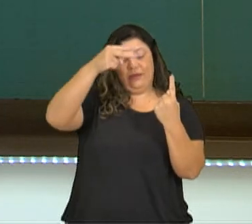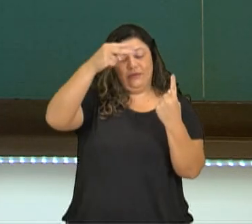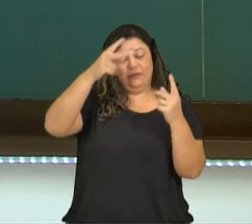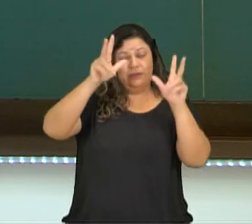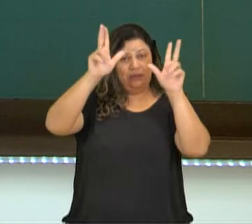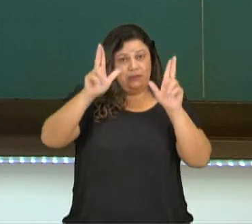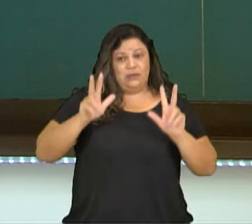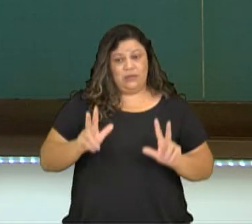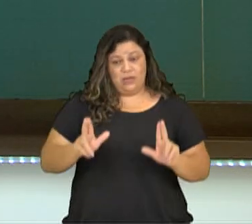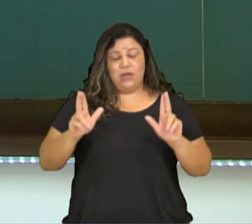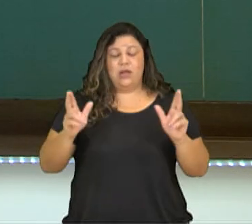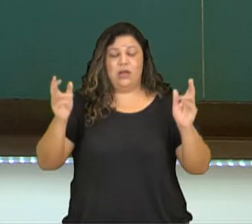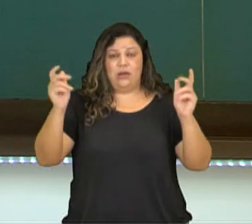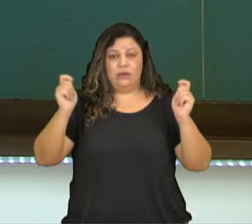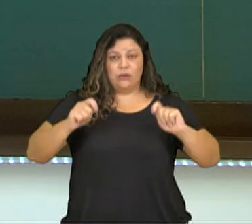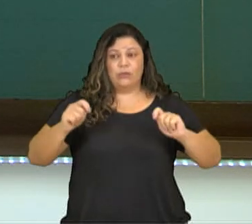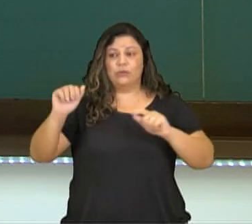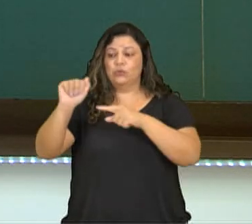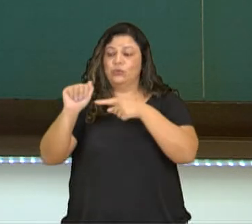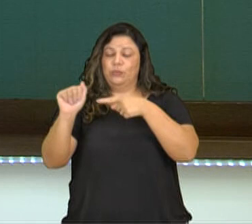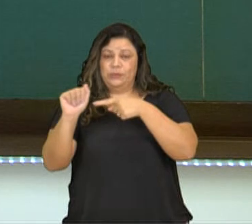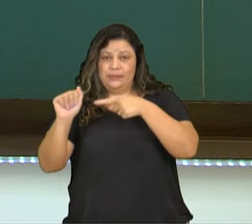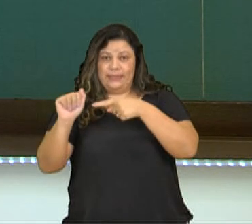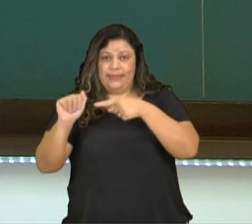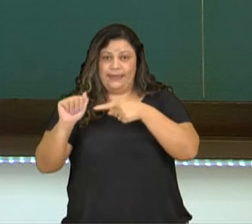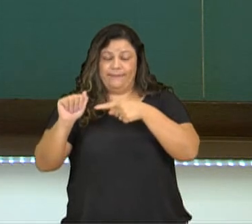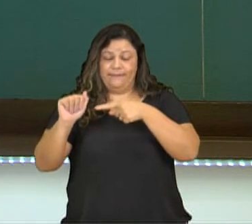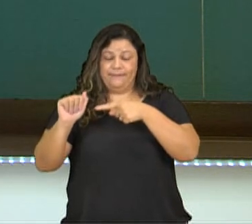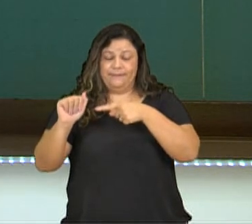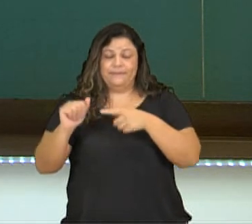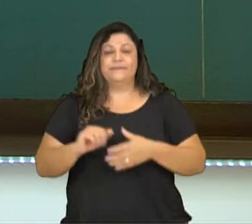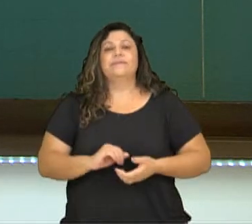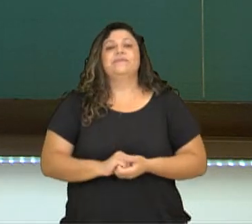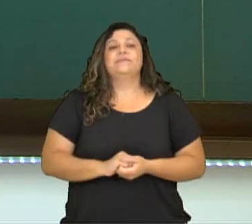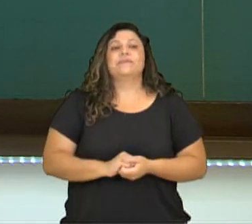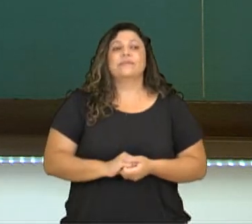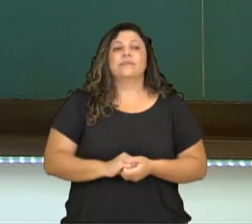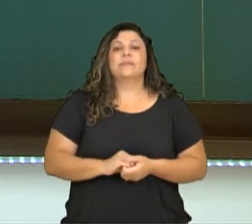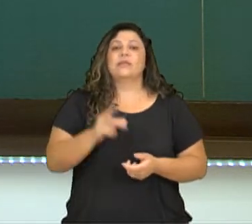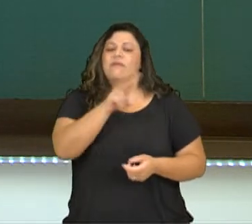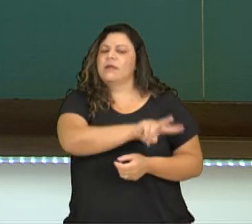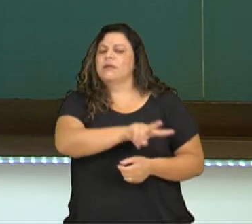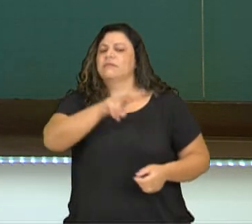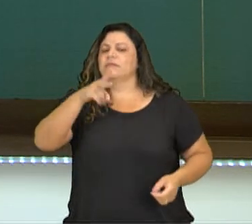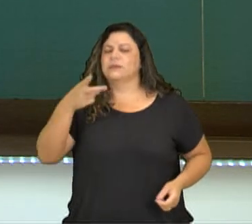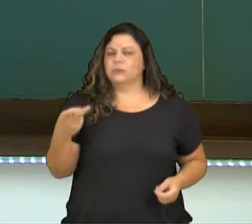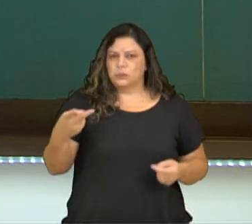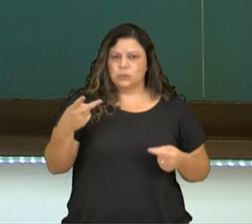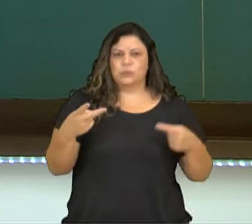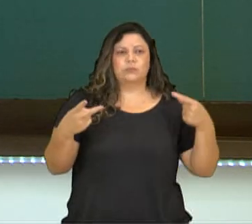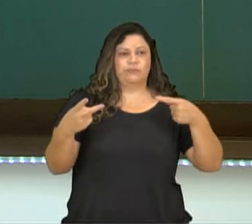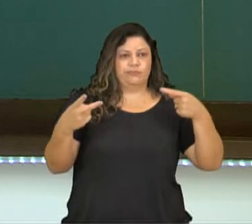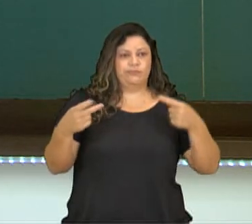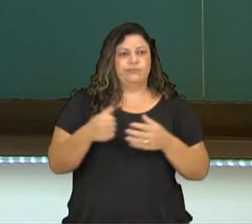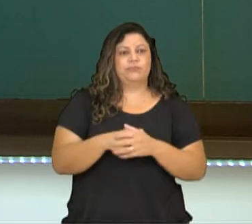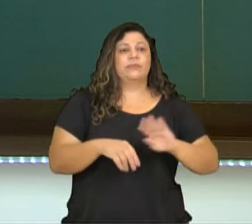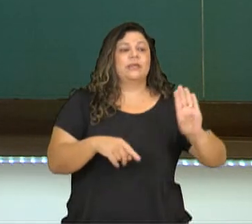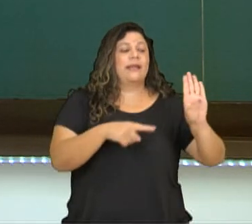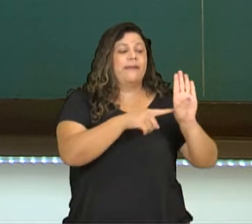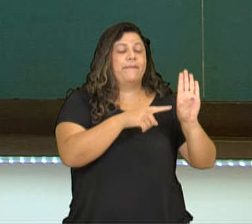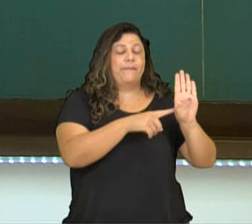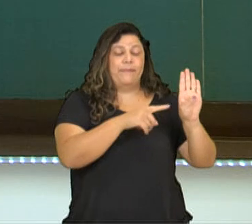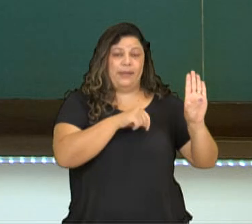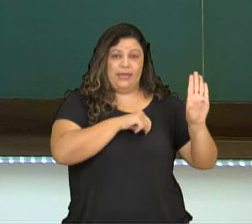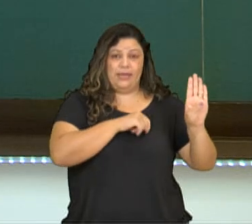sua projeção sobre a hipotenusa pela hipotenusa, que vale para os dois catetos. Então, se eu tenho para o cateto B, eu tenho